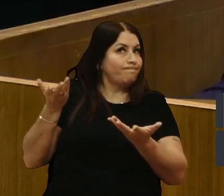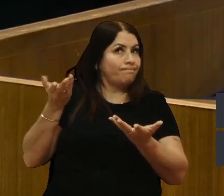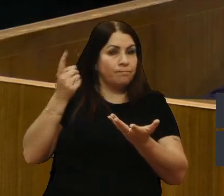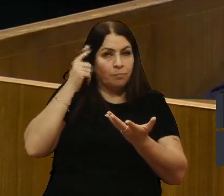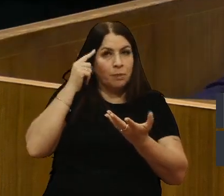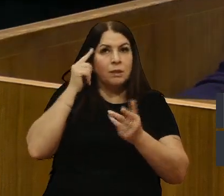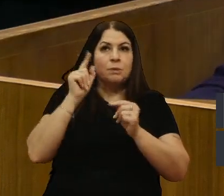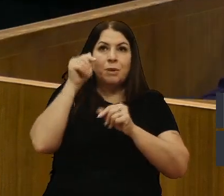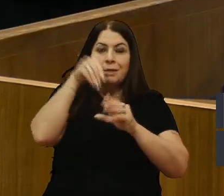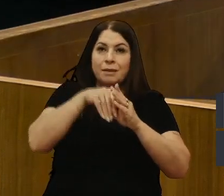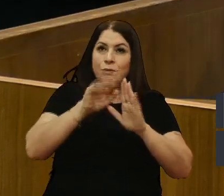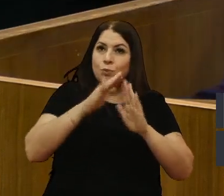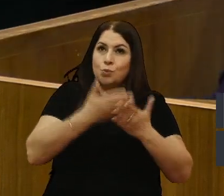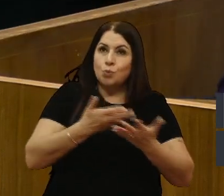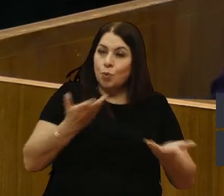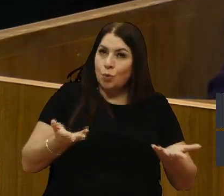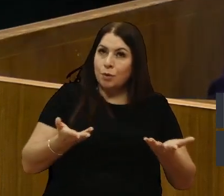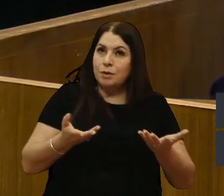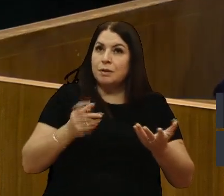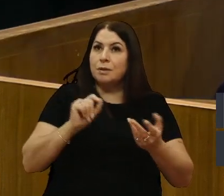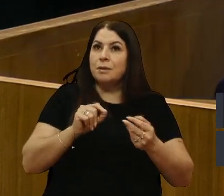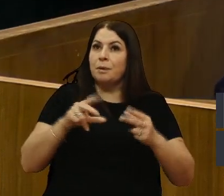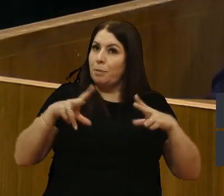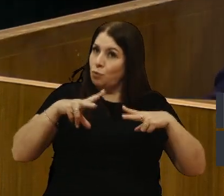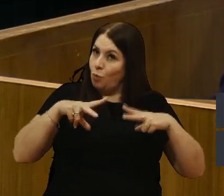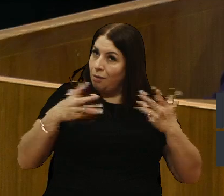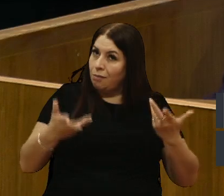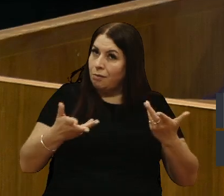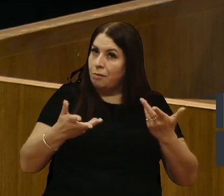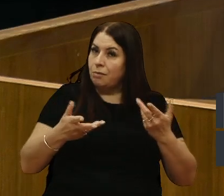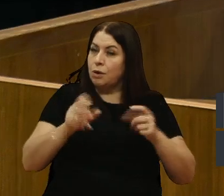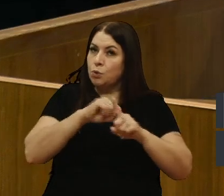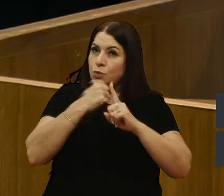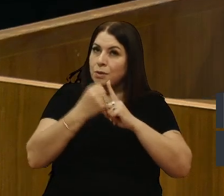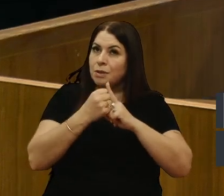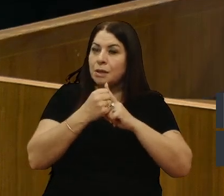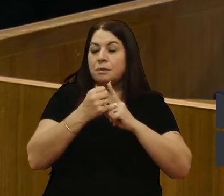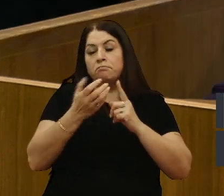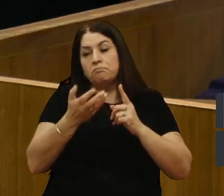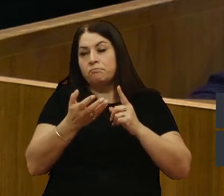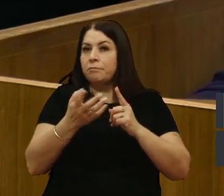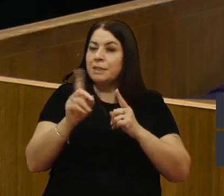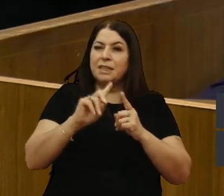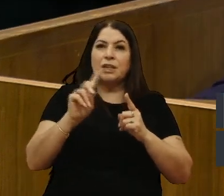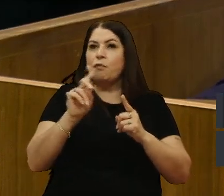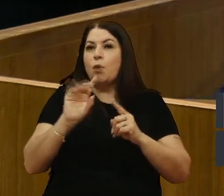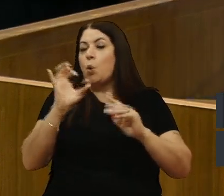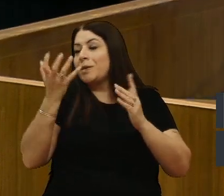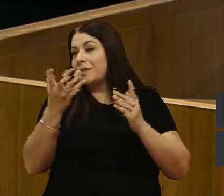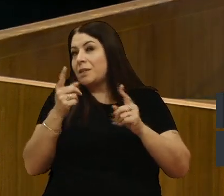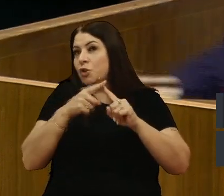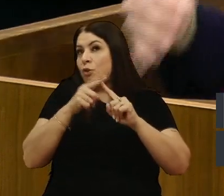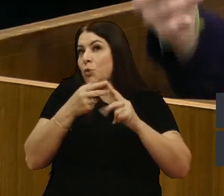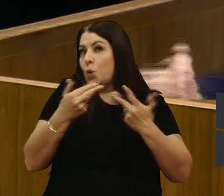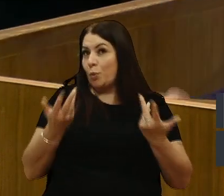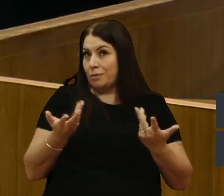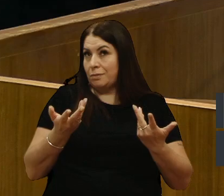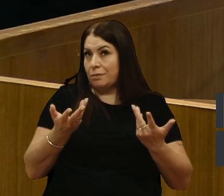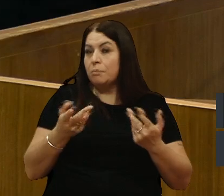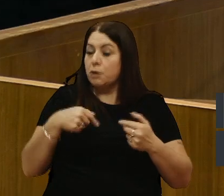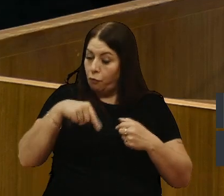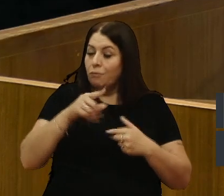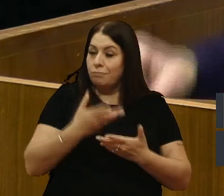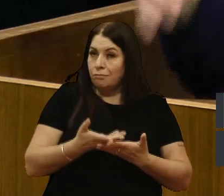refletir. E levou para dentro da sua escola, uma escola privada, que a sociedade pressupõe que não vão acontecer esse tipo de coisa. Mas